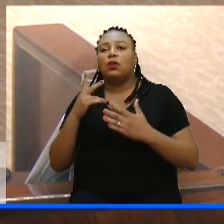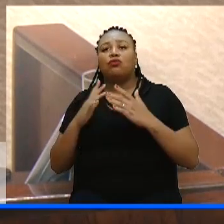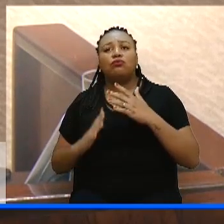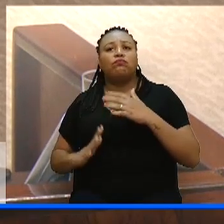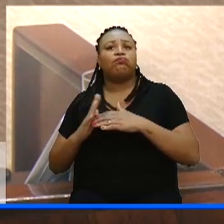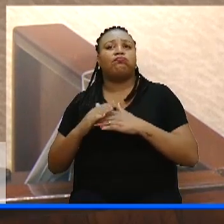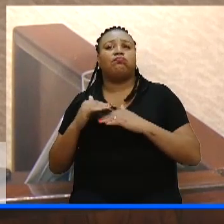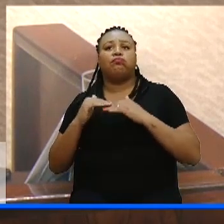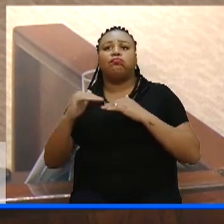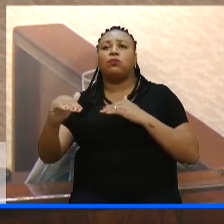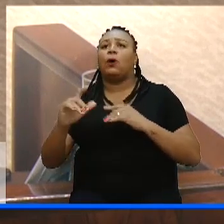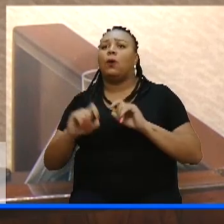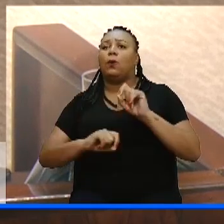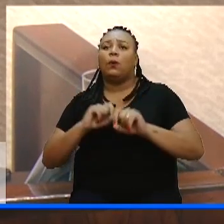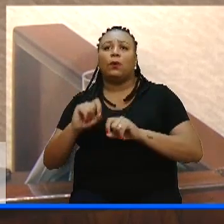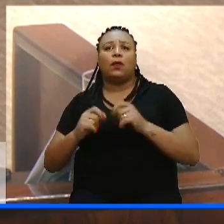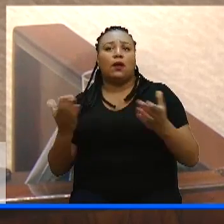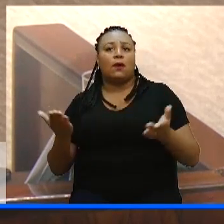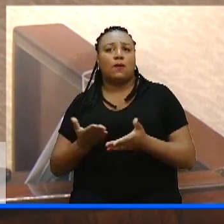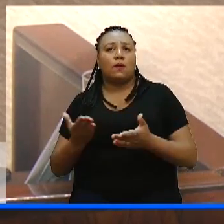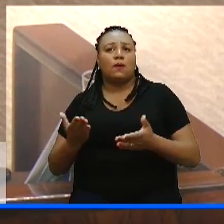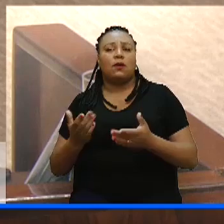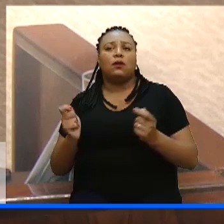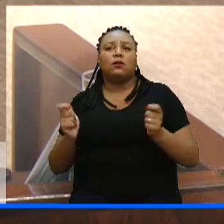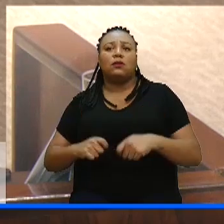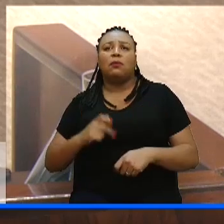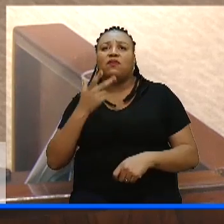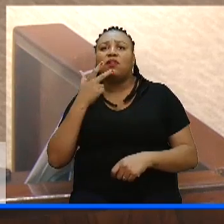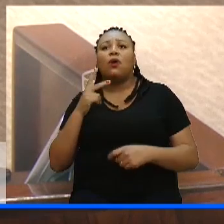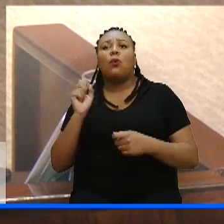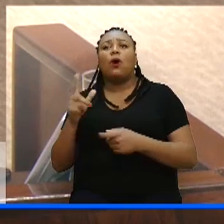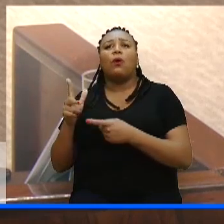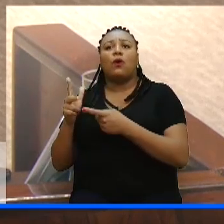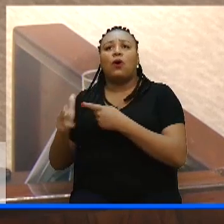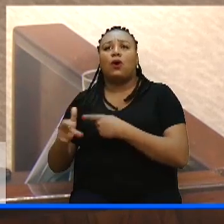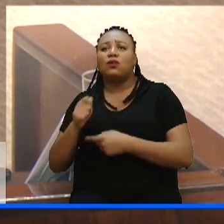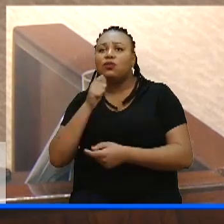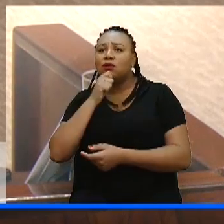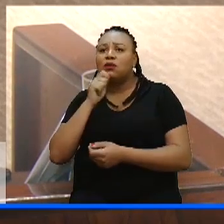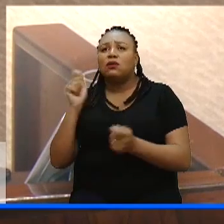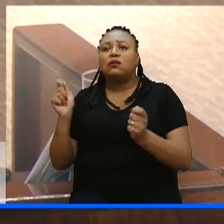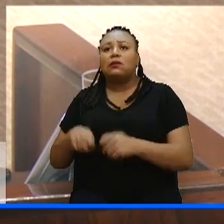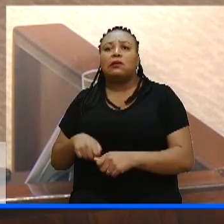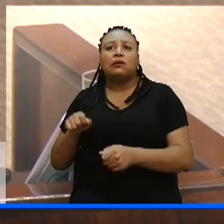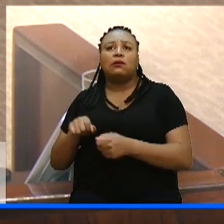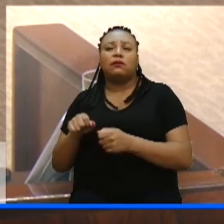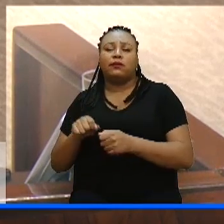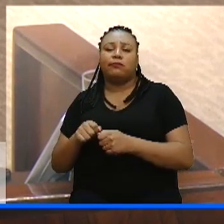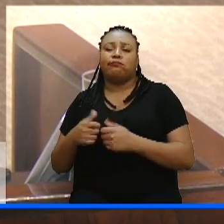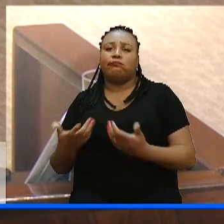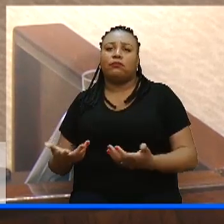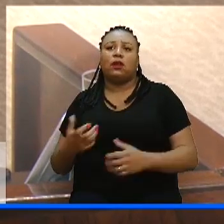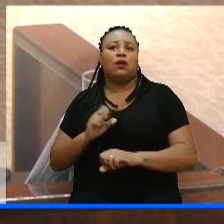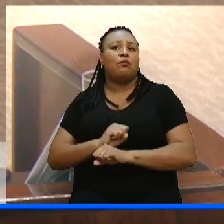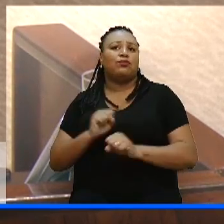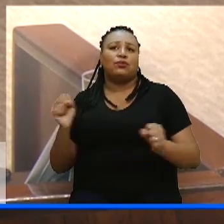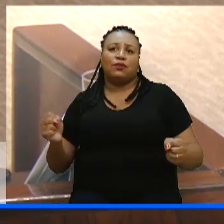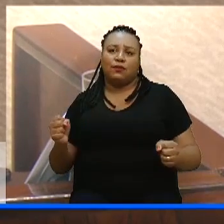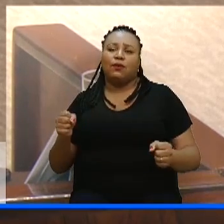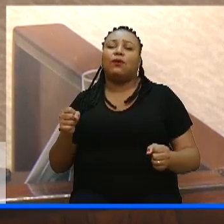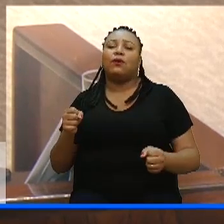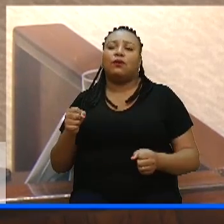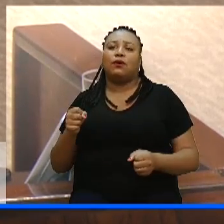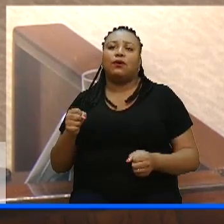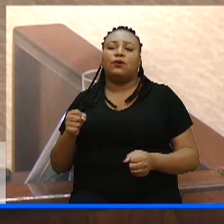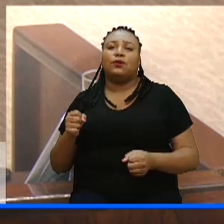em que até dá para dizer qual é o corte de gastos que ainda tem para fazer então não é possível que